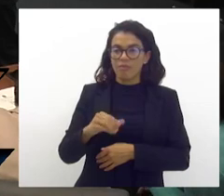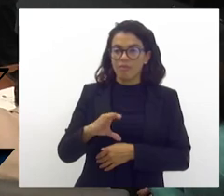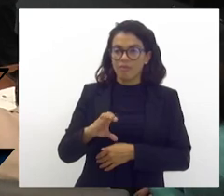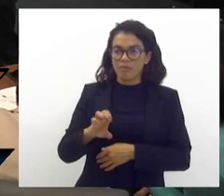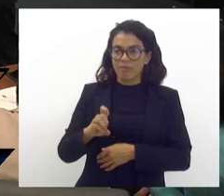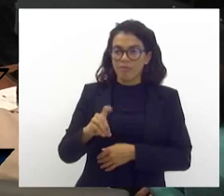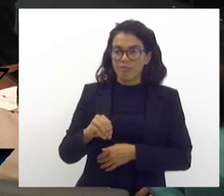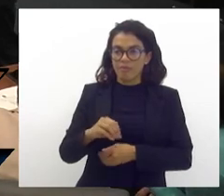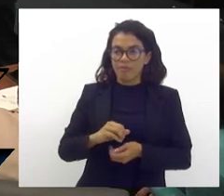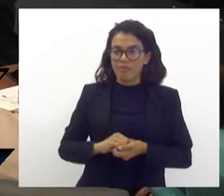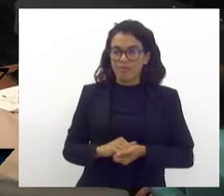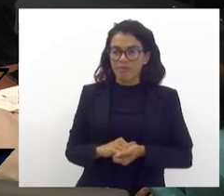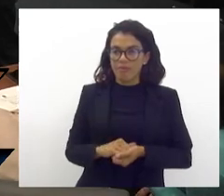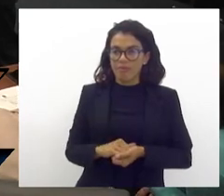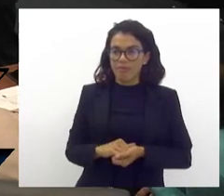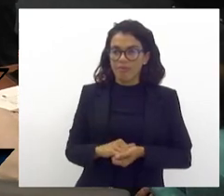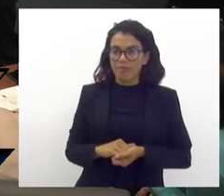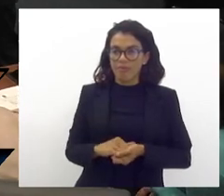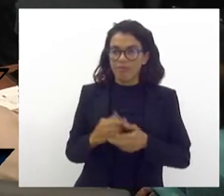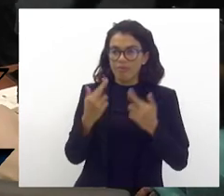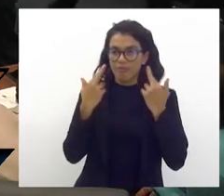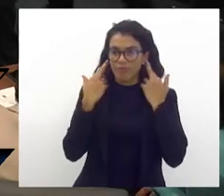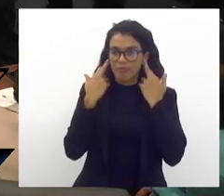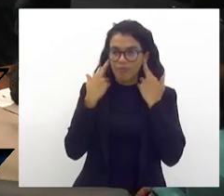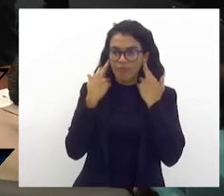Gente, eu nunca vi tantos pareceres.